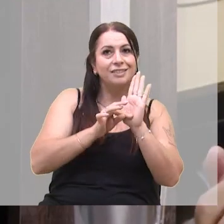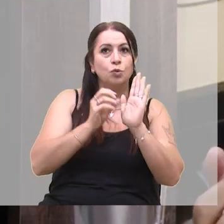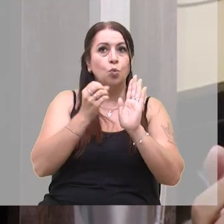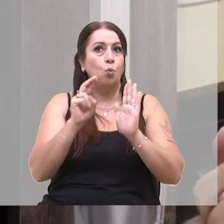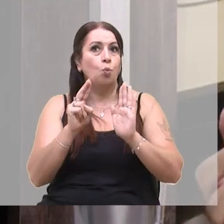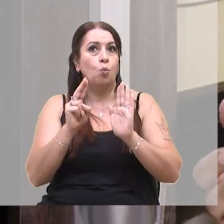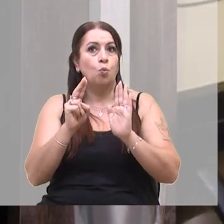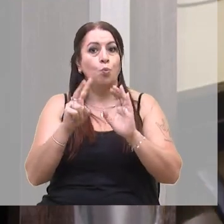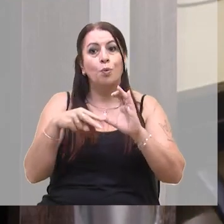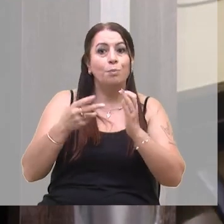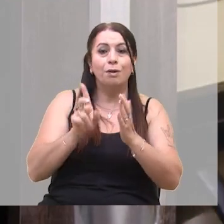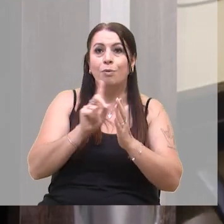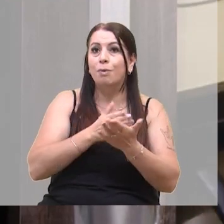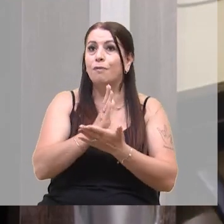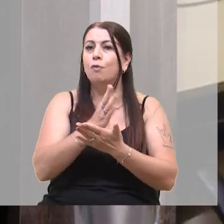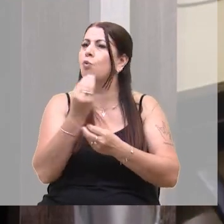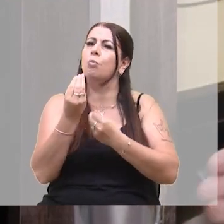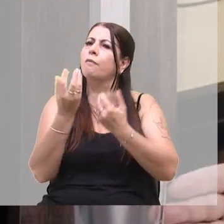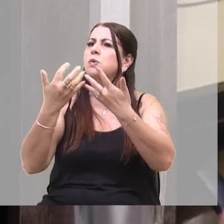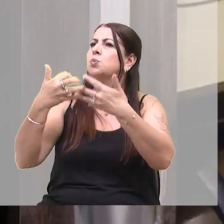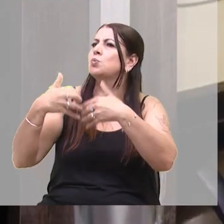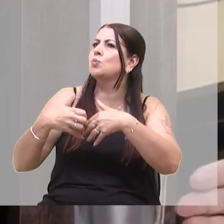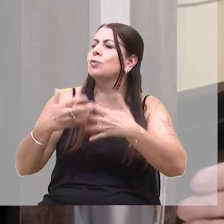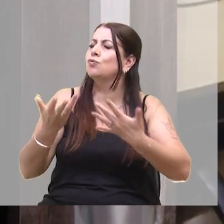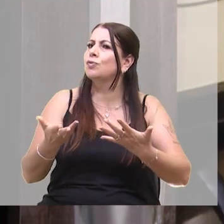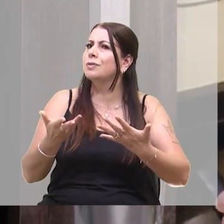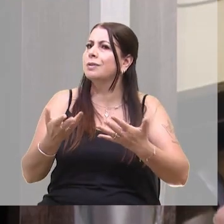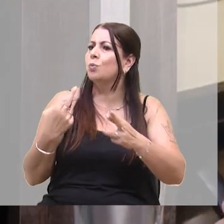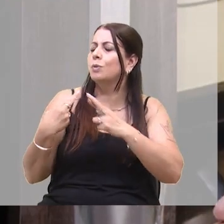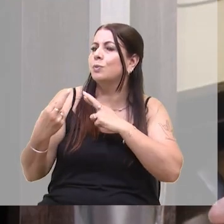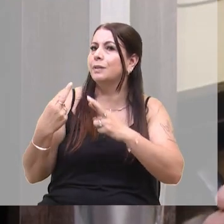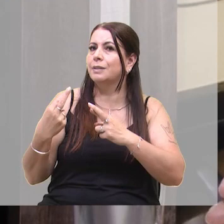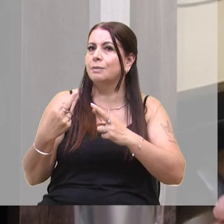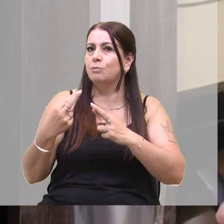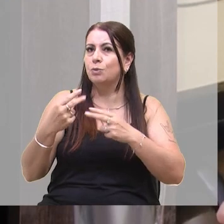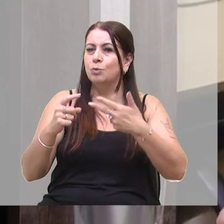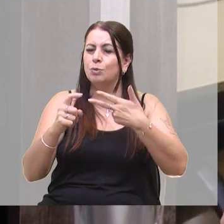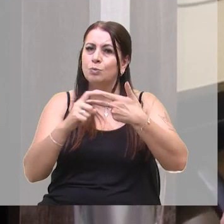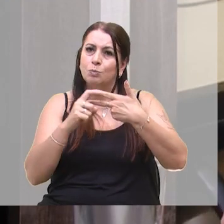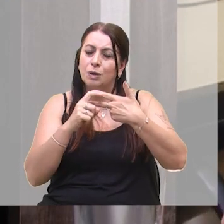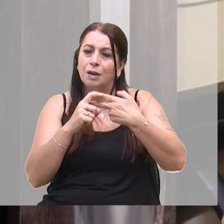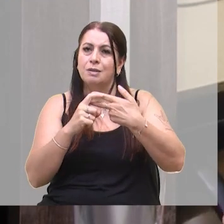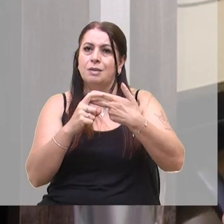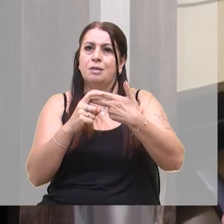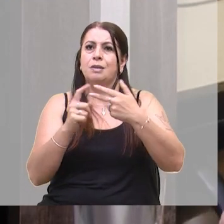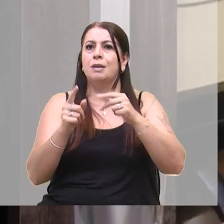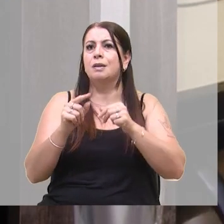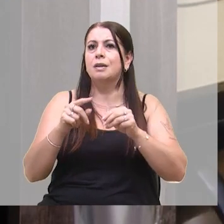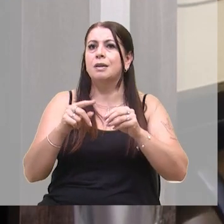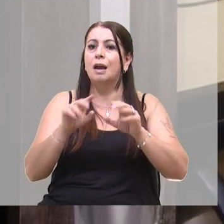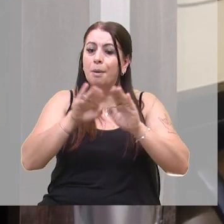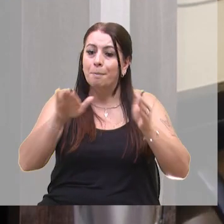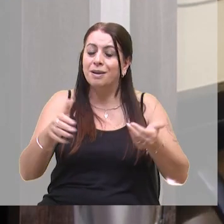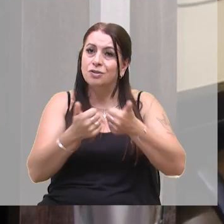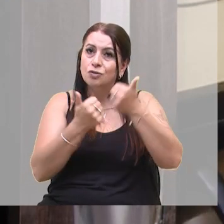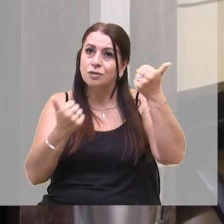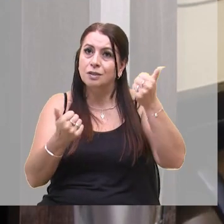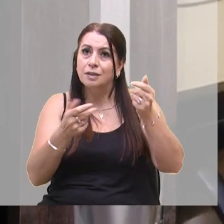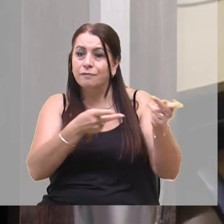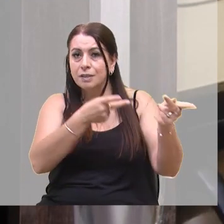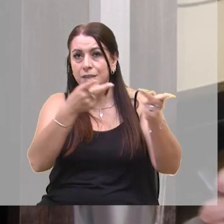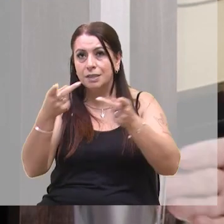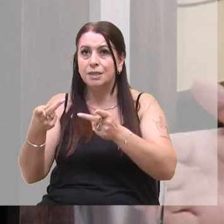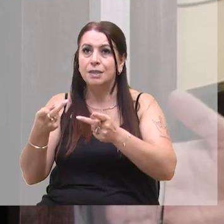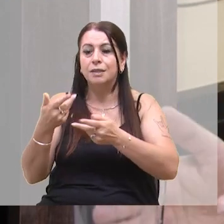retirar a matéria, ou a Câmara não aprovou. Então, como que vai funcionar já esse relacionamento com o Executivo? Geralmente, a mesa diretora